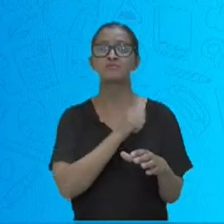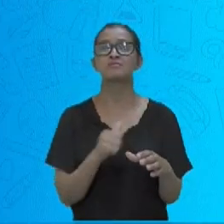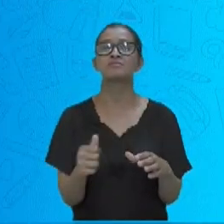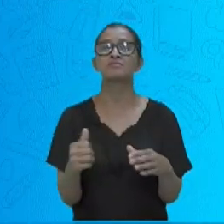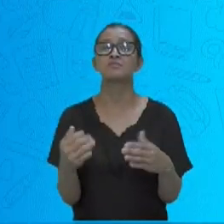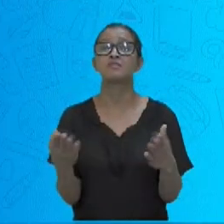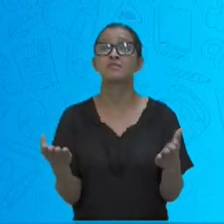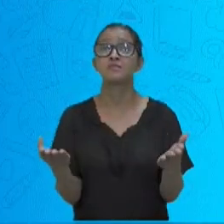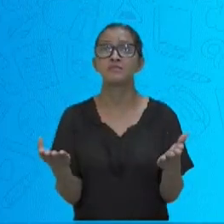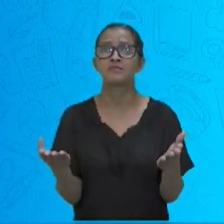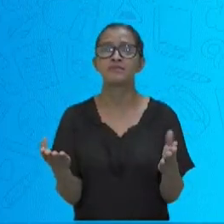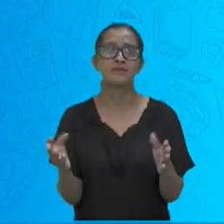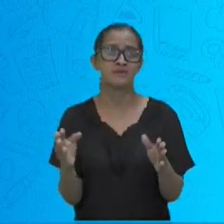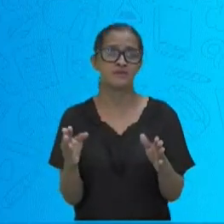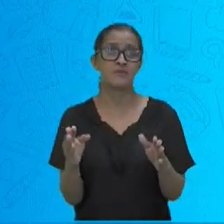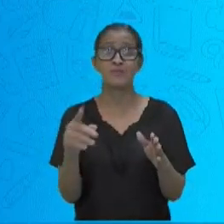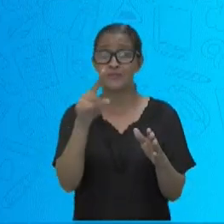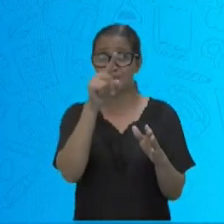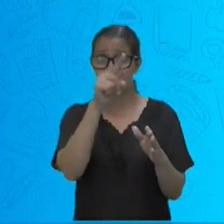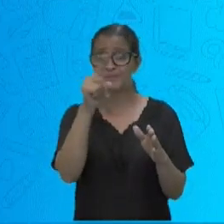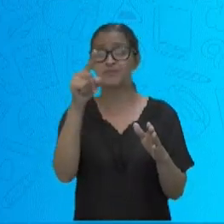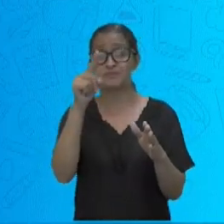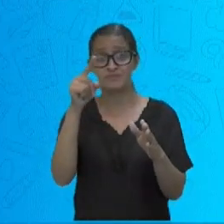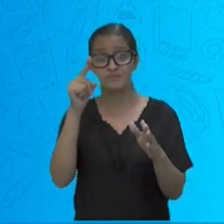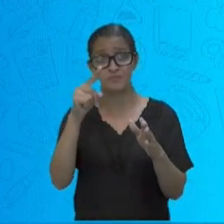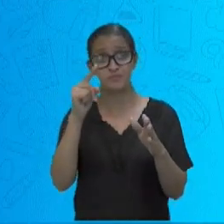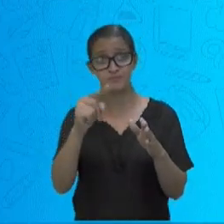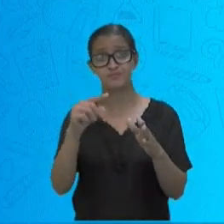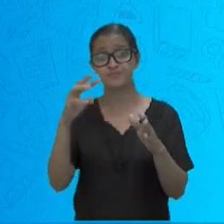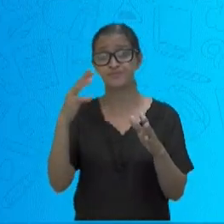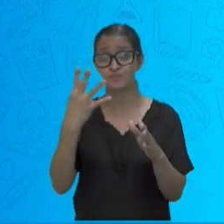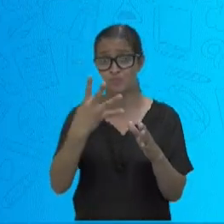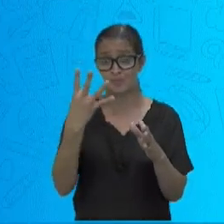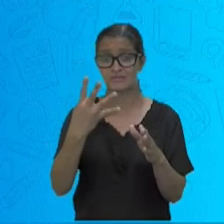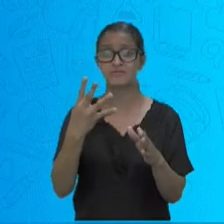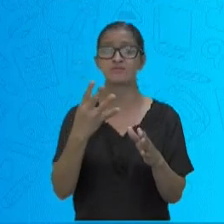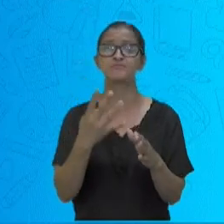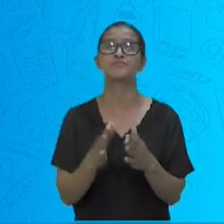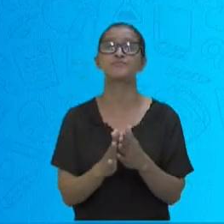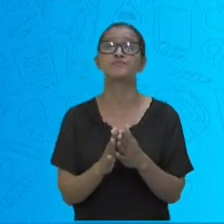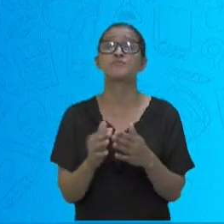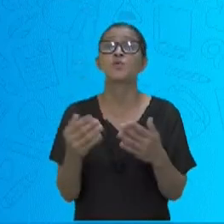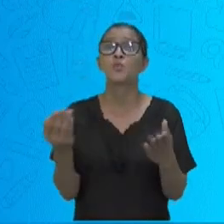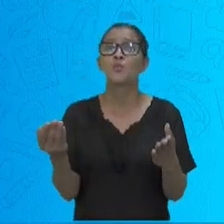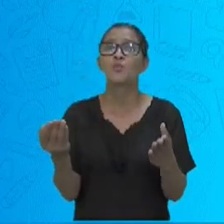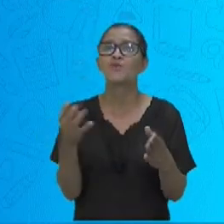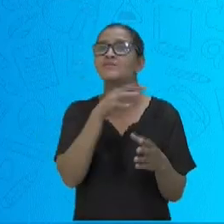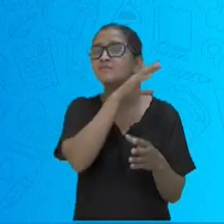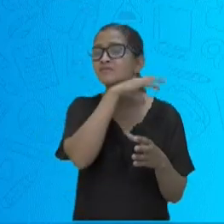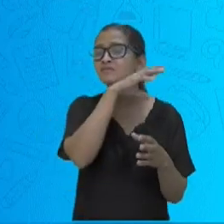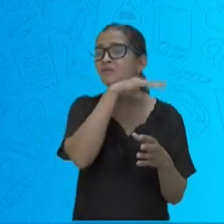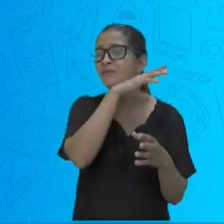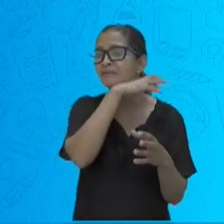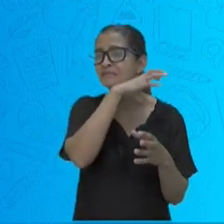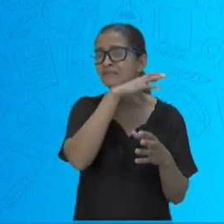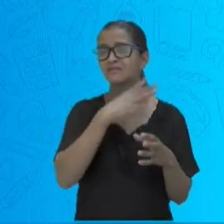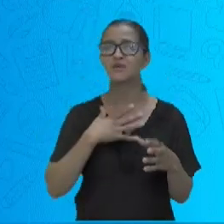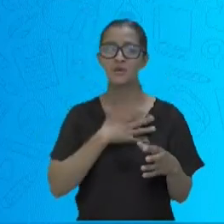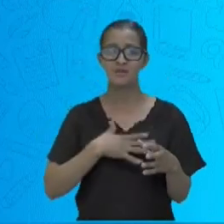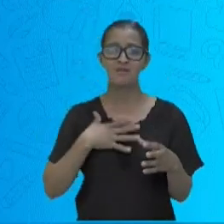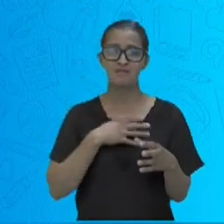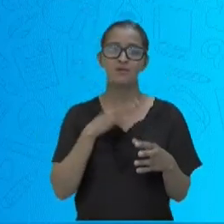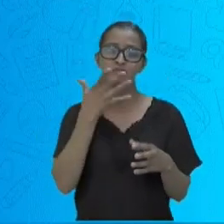Alec, Theo, Eloá e Bia, quais são os animais de estimação que essas crianças